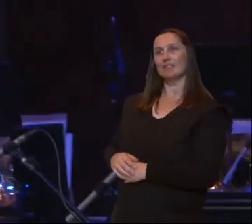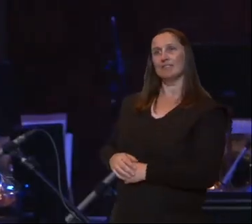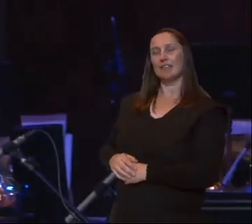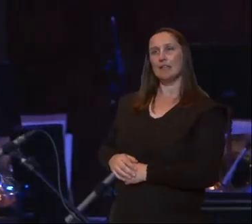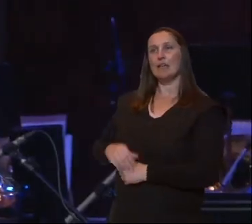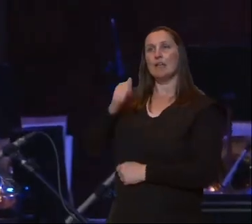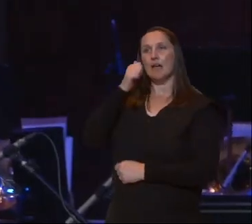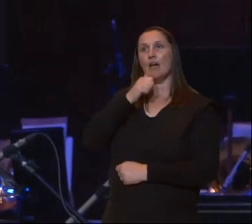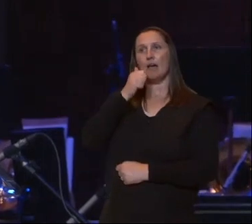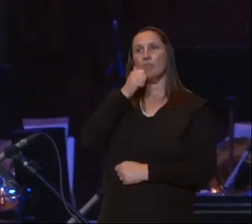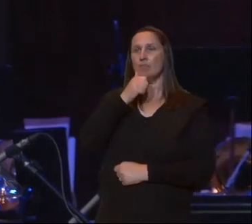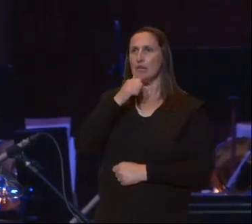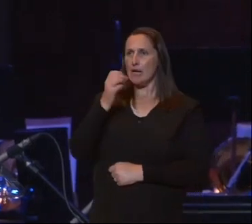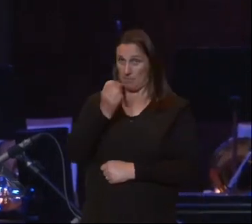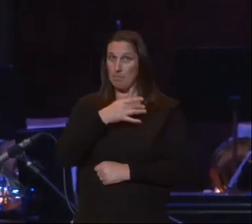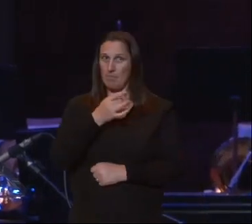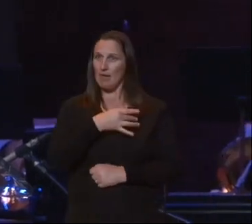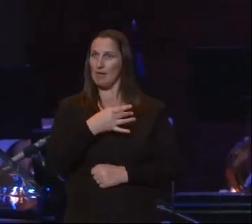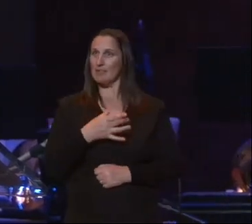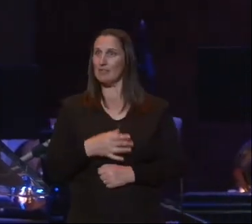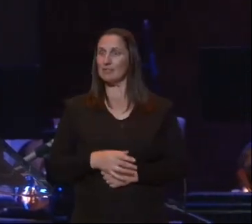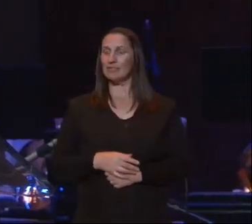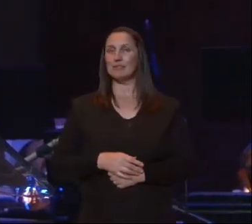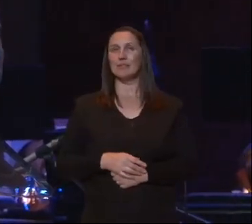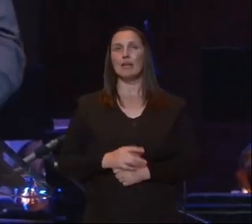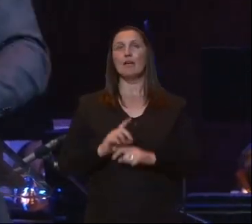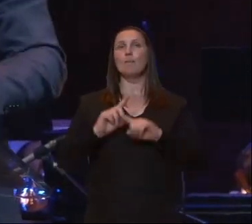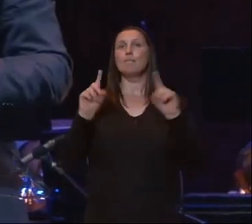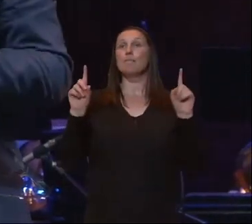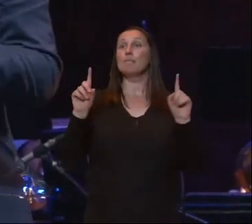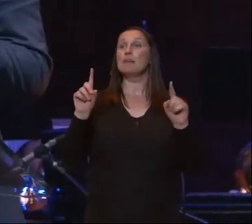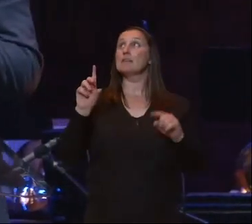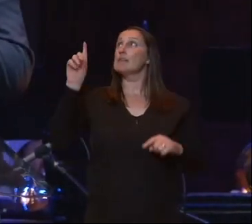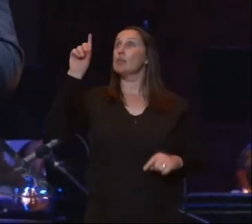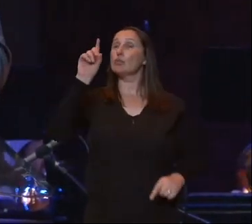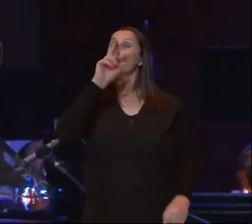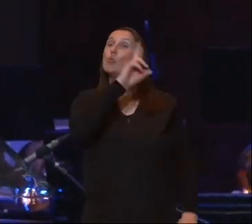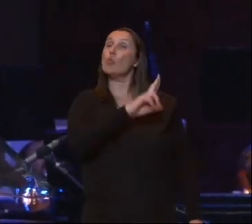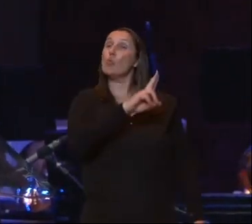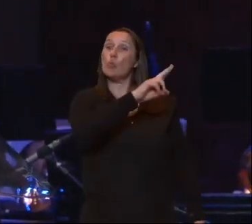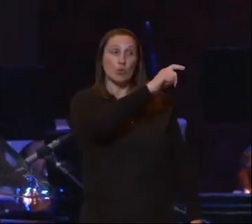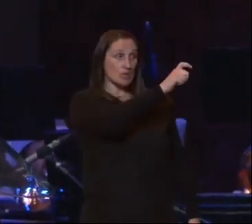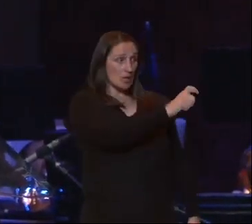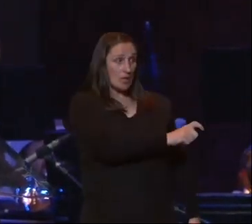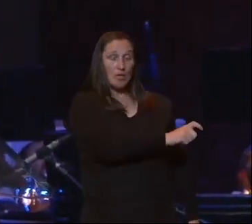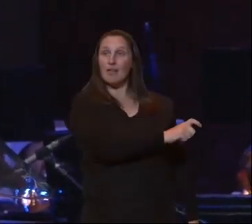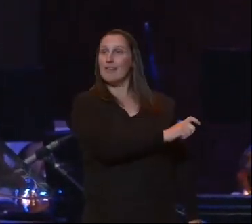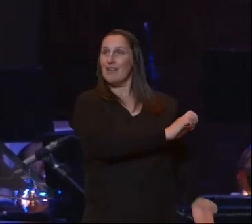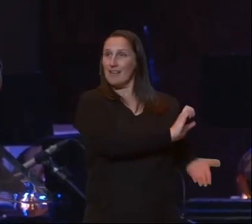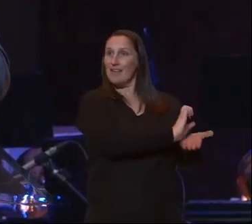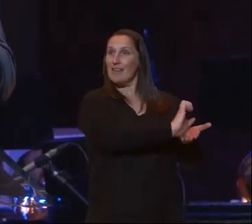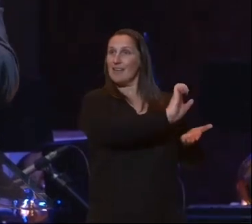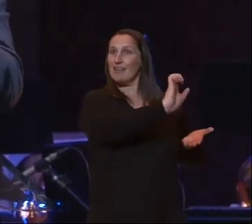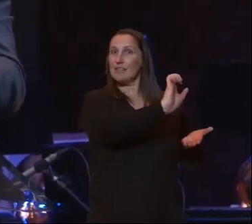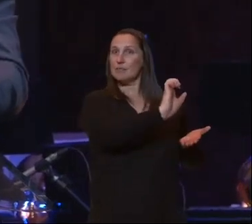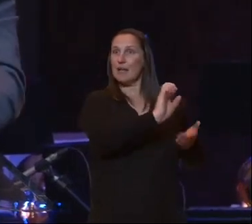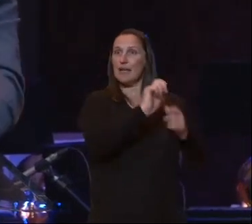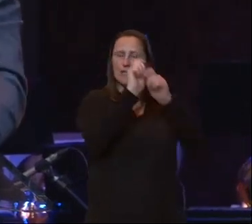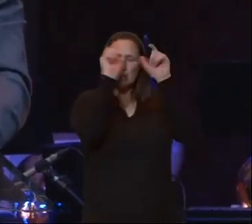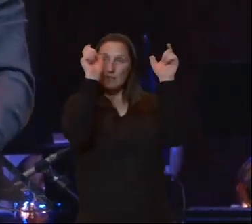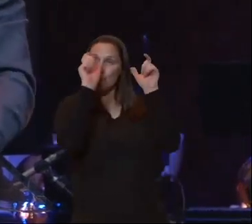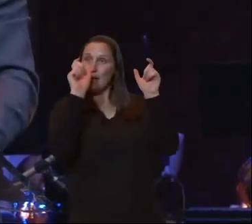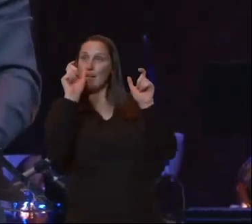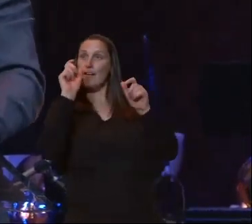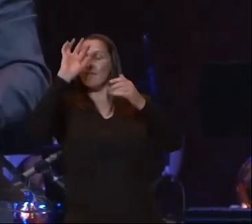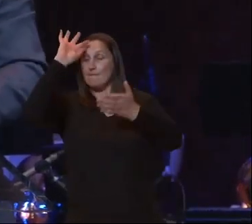Aquela mulher estava com medo. E Deus usa Elias para fazer despertar a sua fé quando ela se